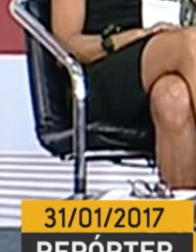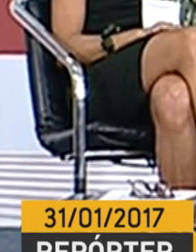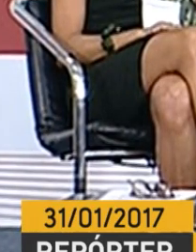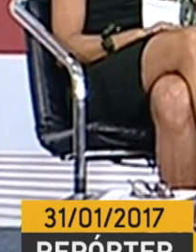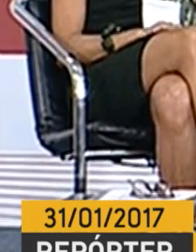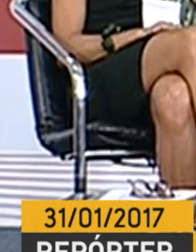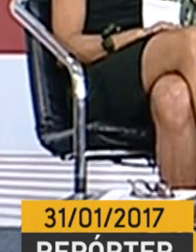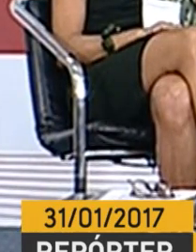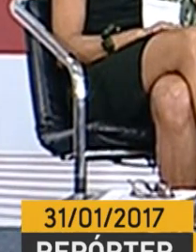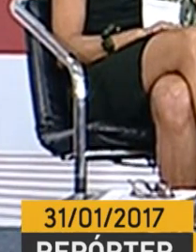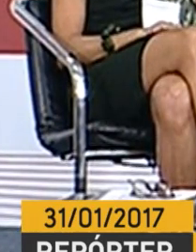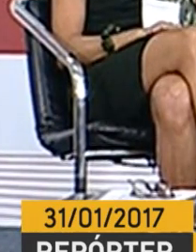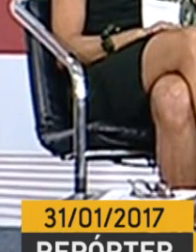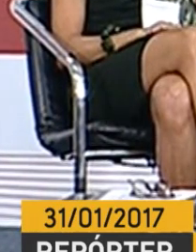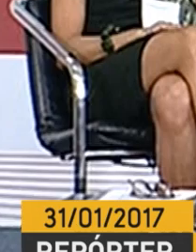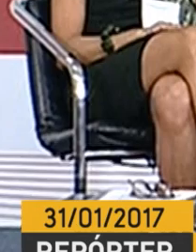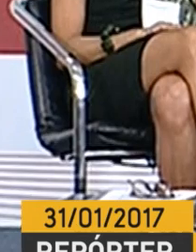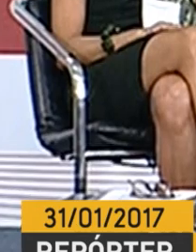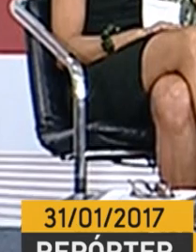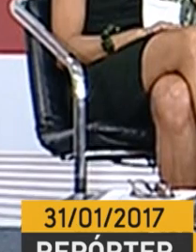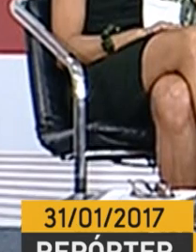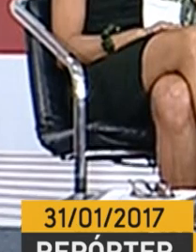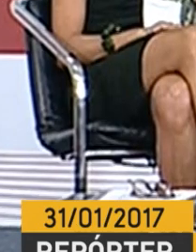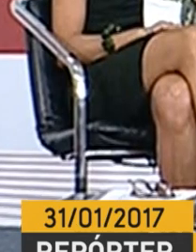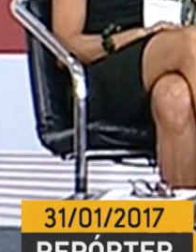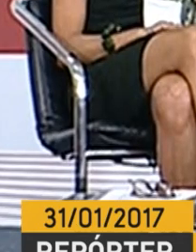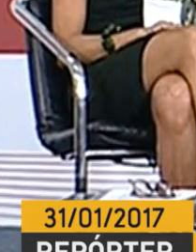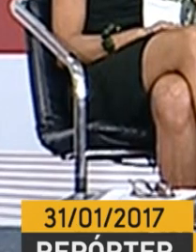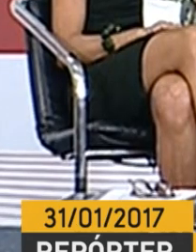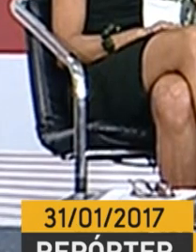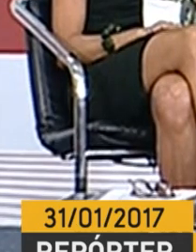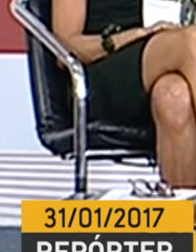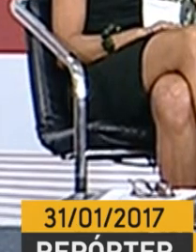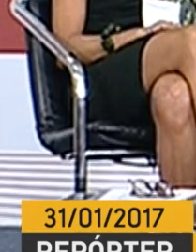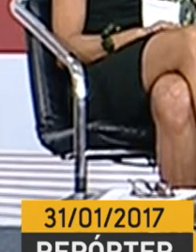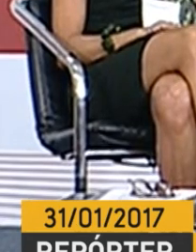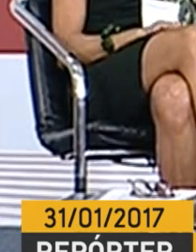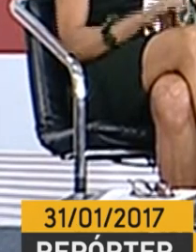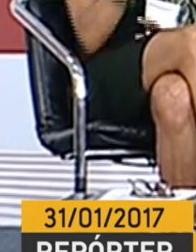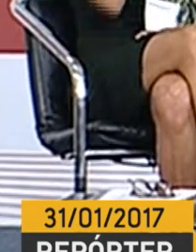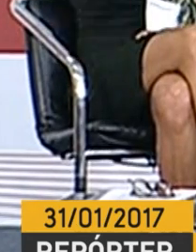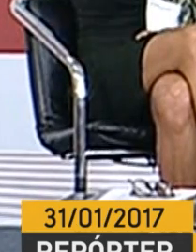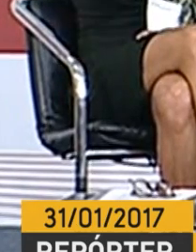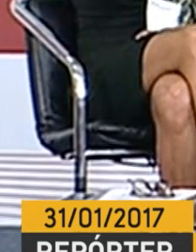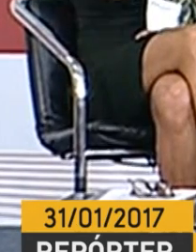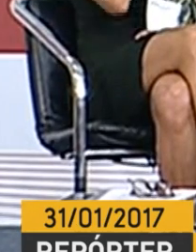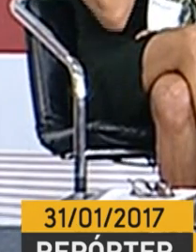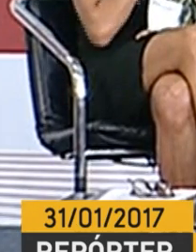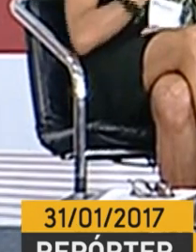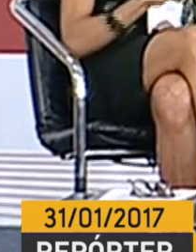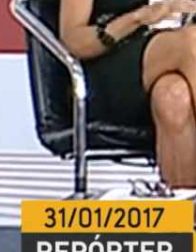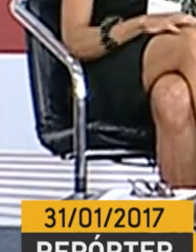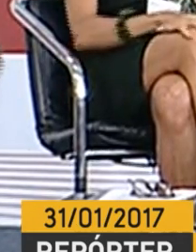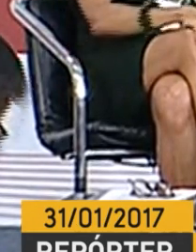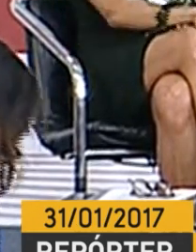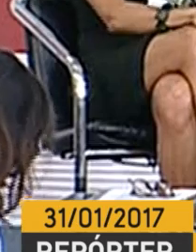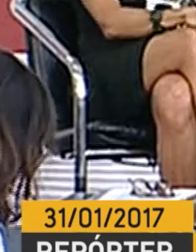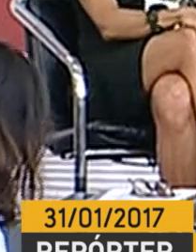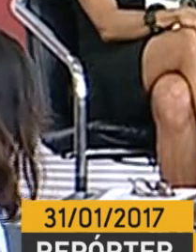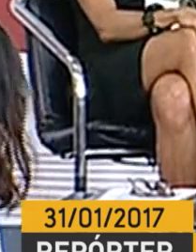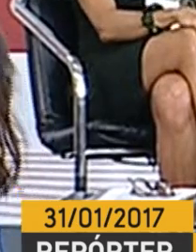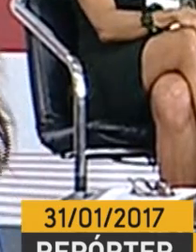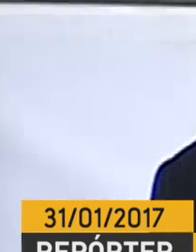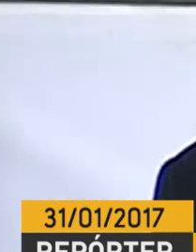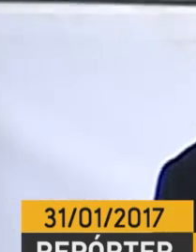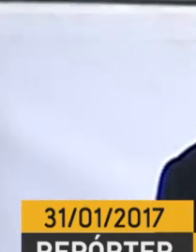numa atividade do nosso conselhão eh conselho que o presidente não se cansa de dizer que é para aconselhar E